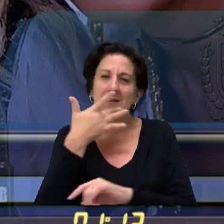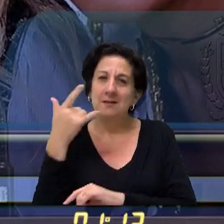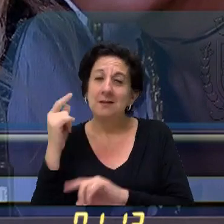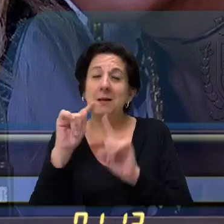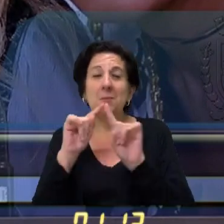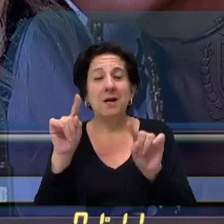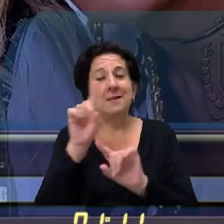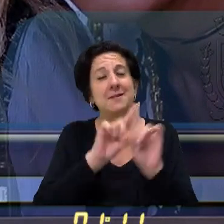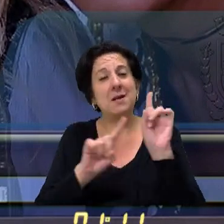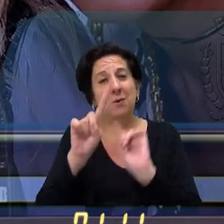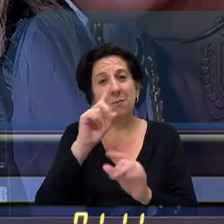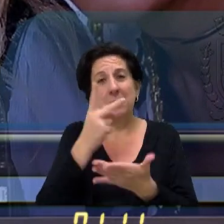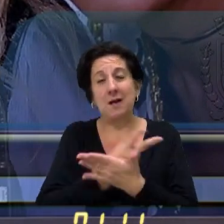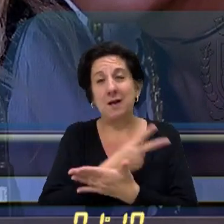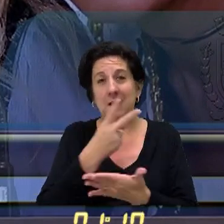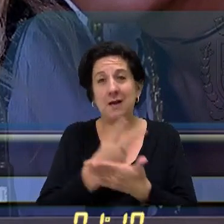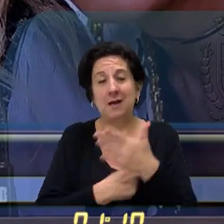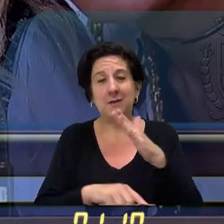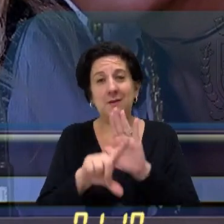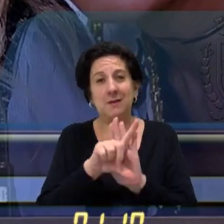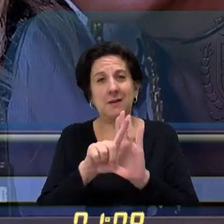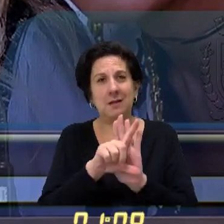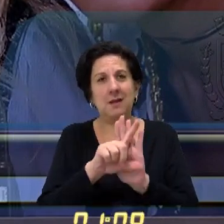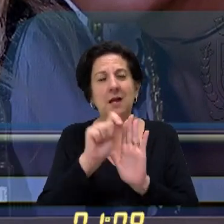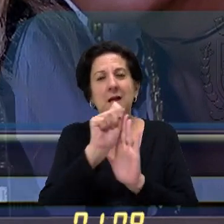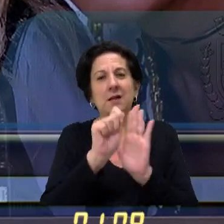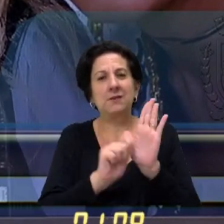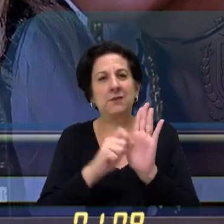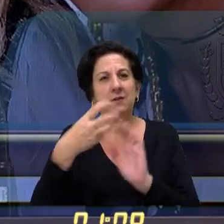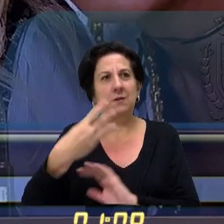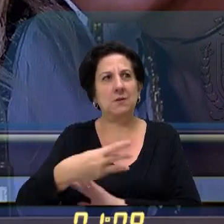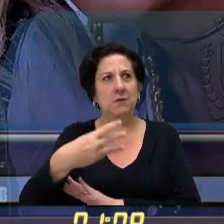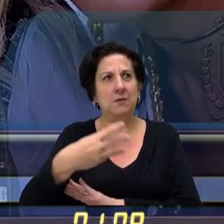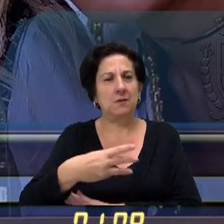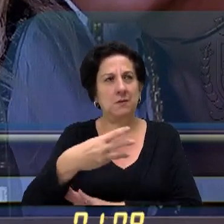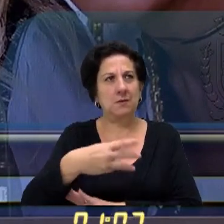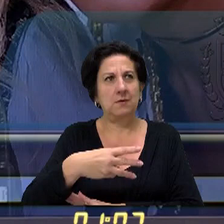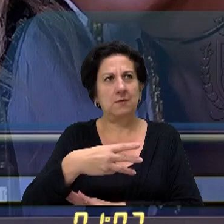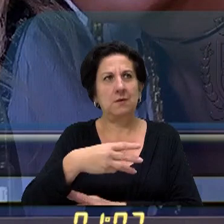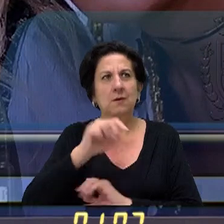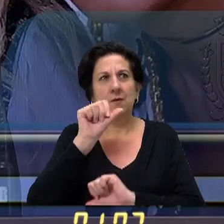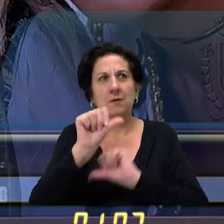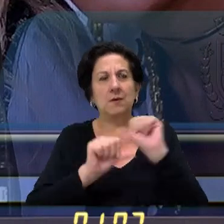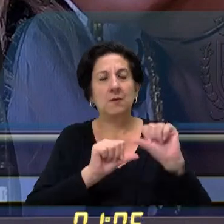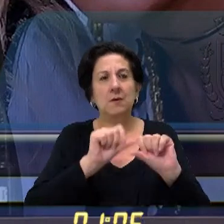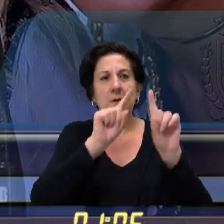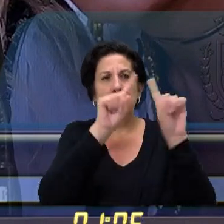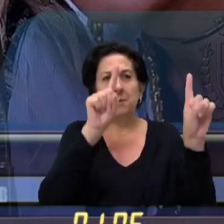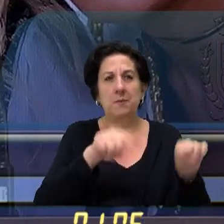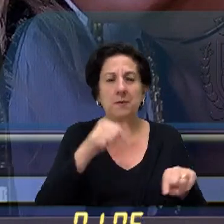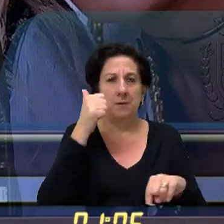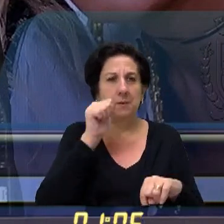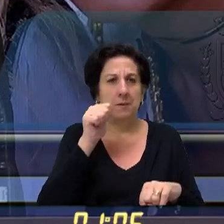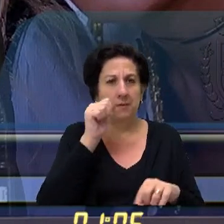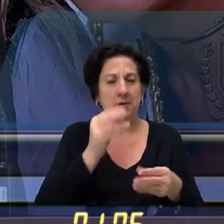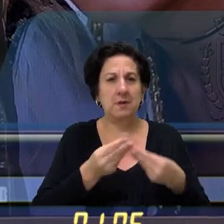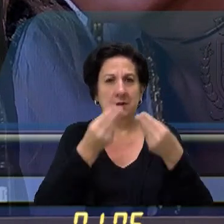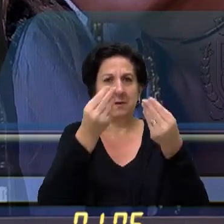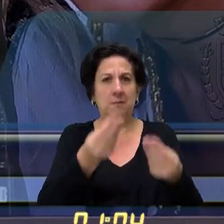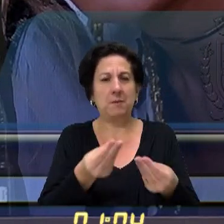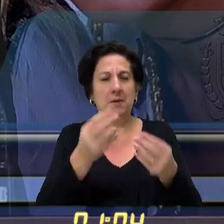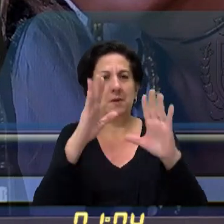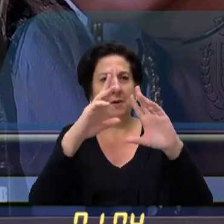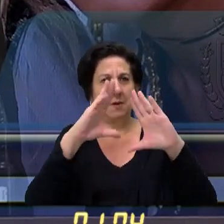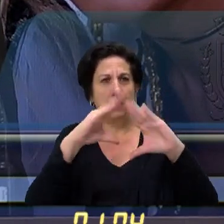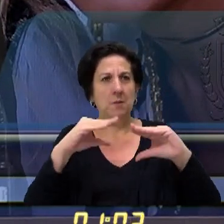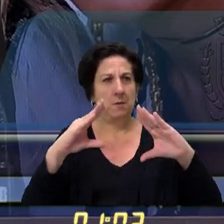às vezes alguma incorreção na lei. Então, no artigo 3º, fala de permuta de uma servidora que é cedida para o município de